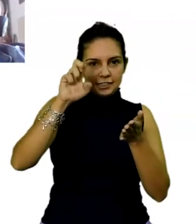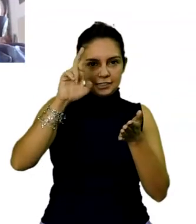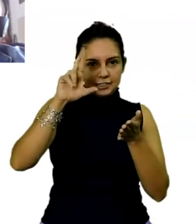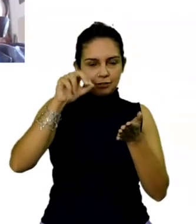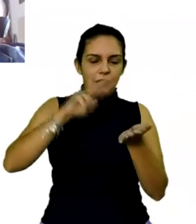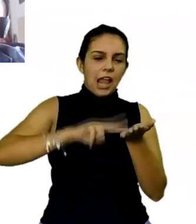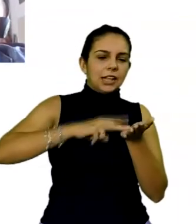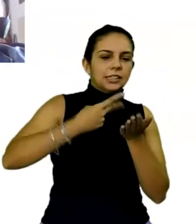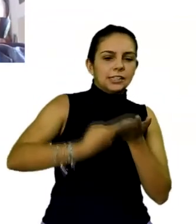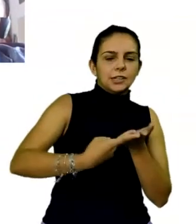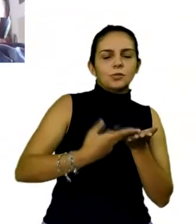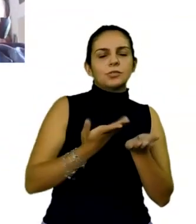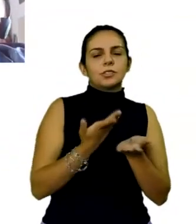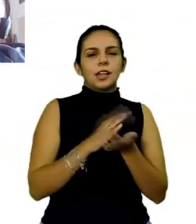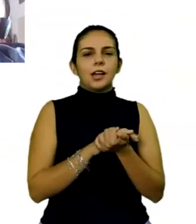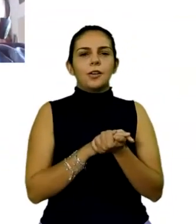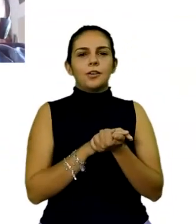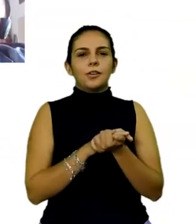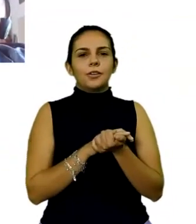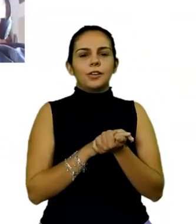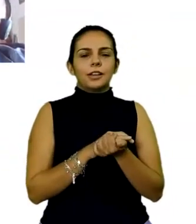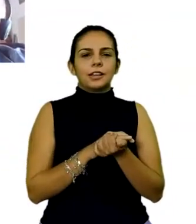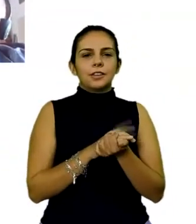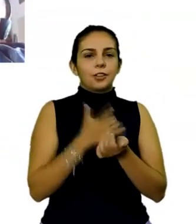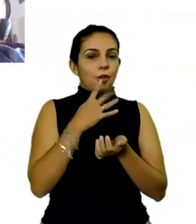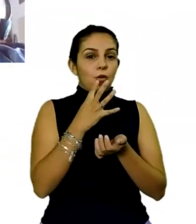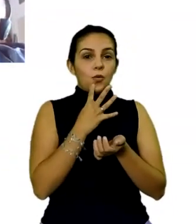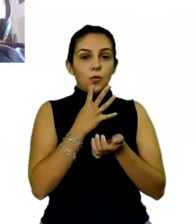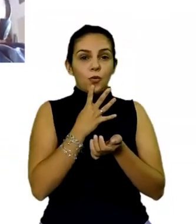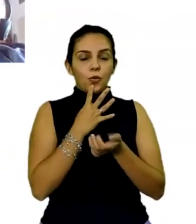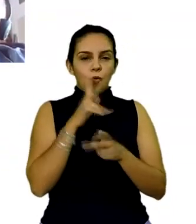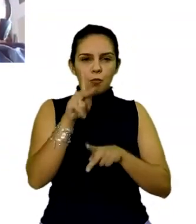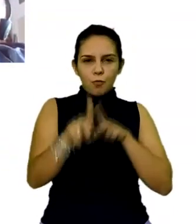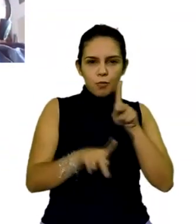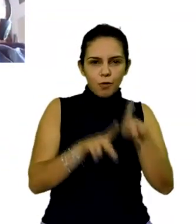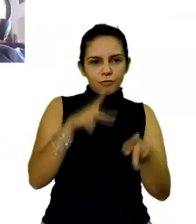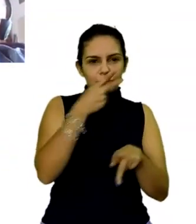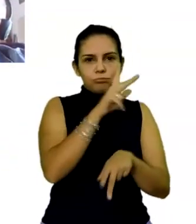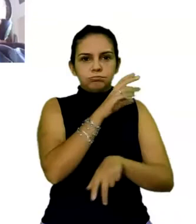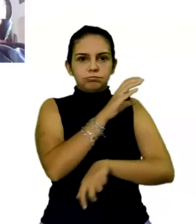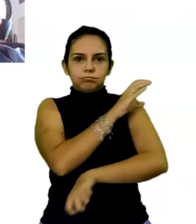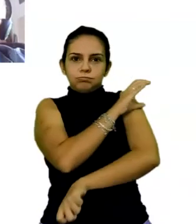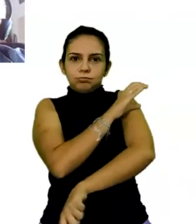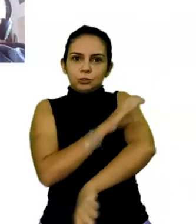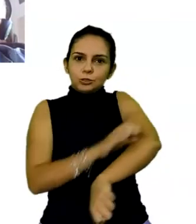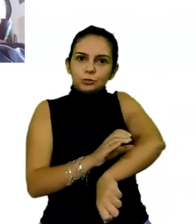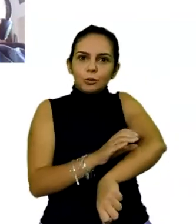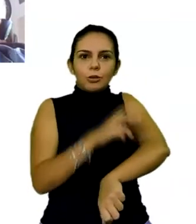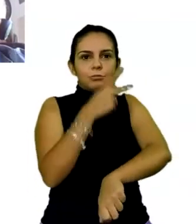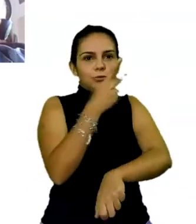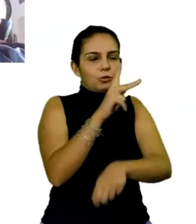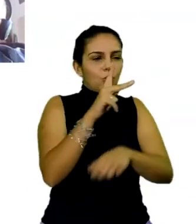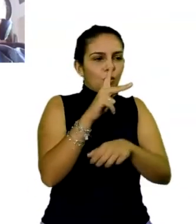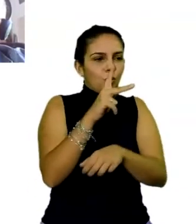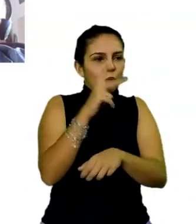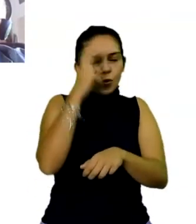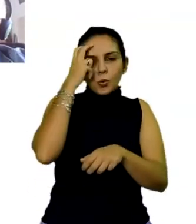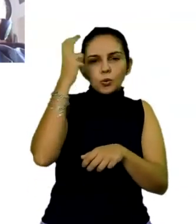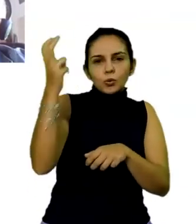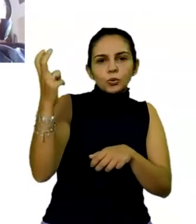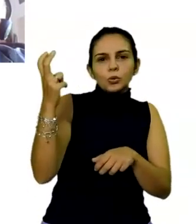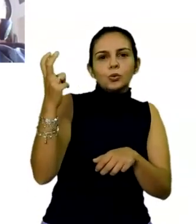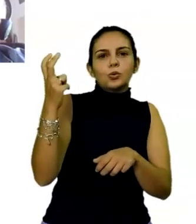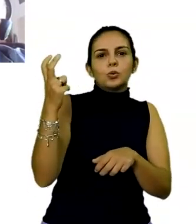numa tradução, sem conhecer o povo, os seus costumes, o seu jeito de ser,